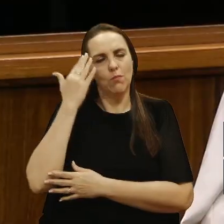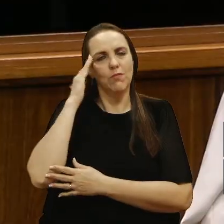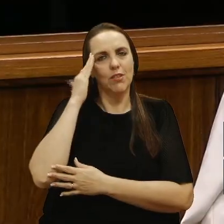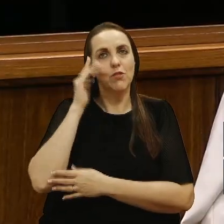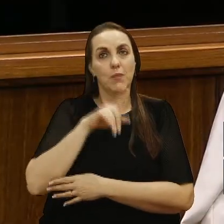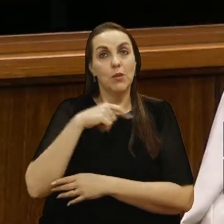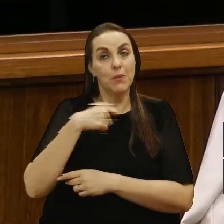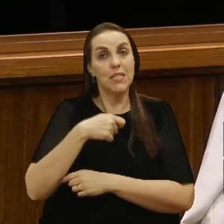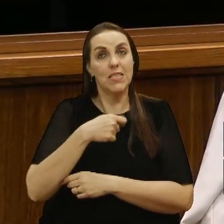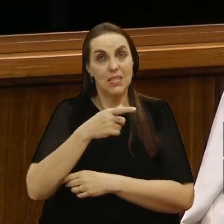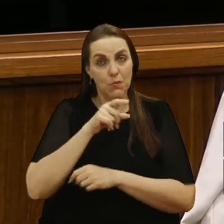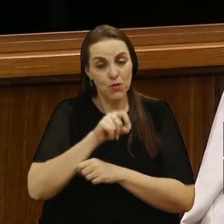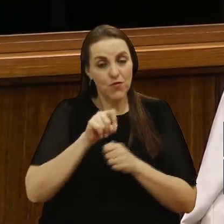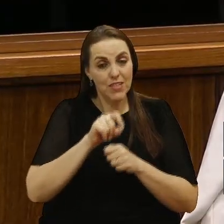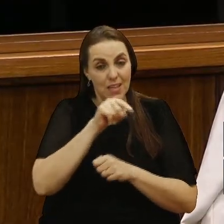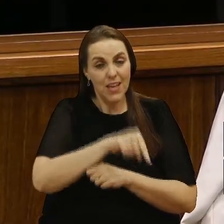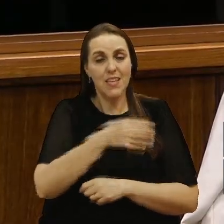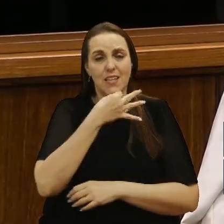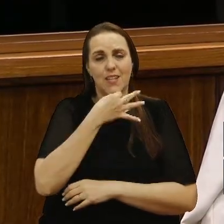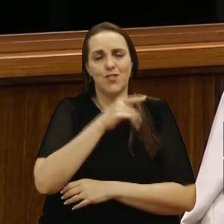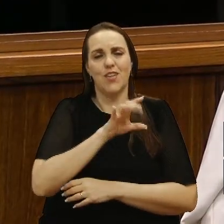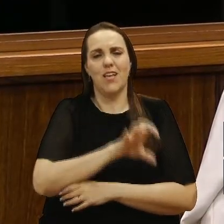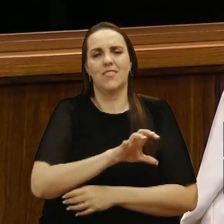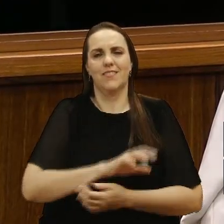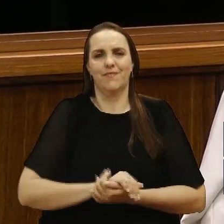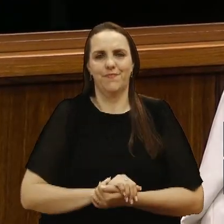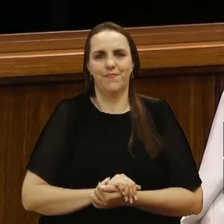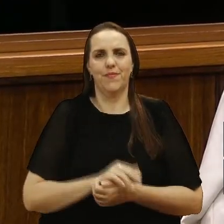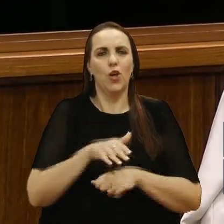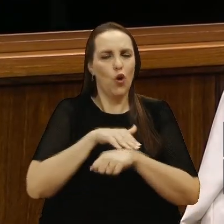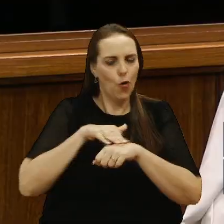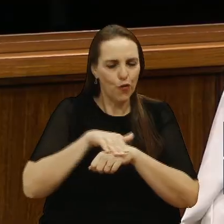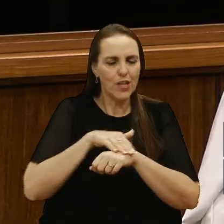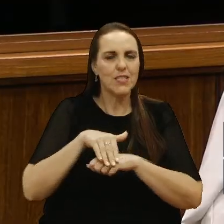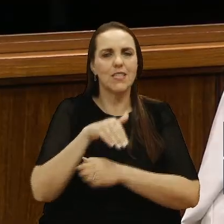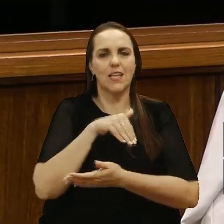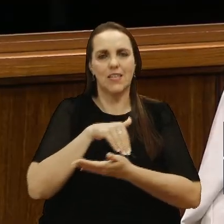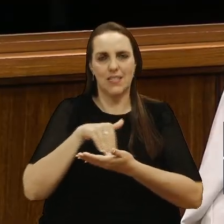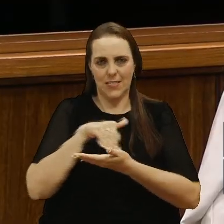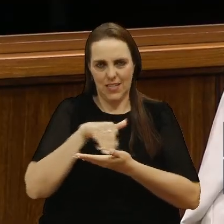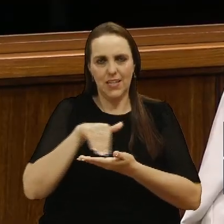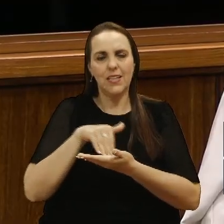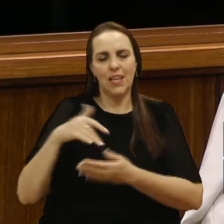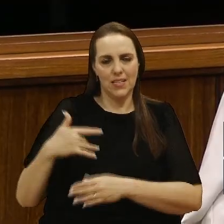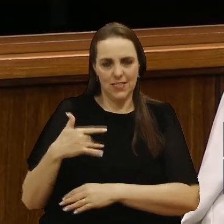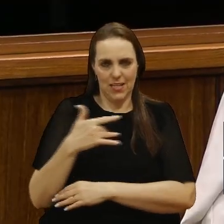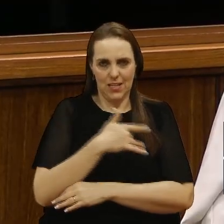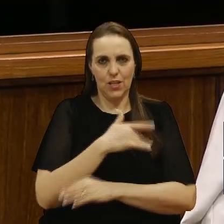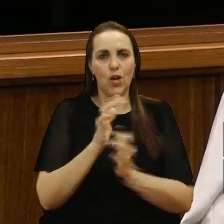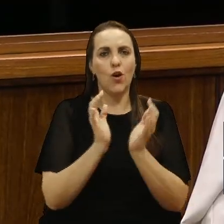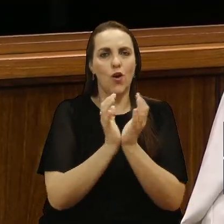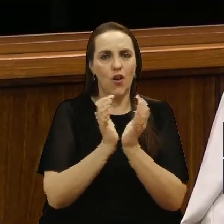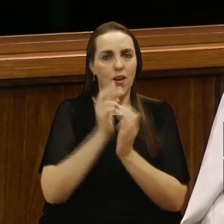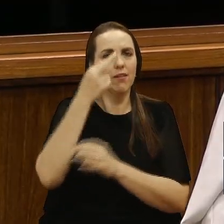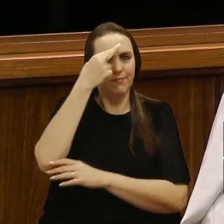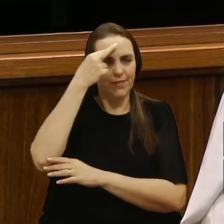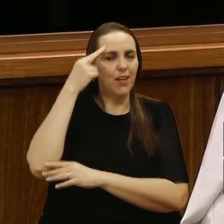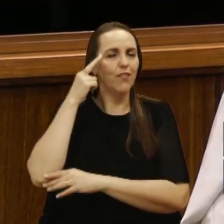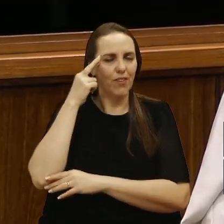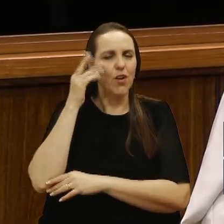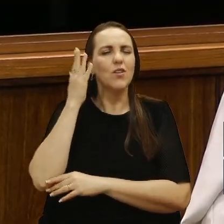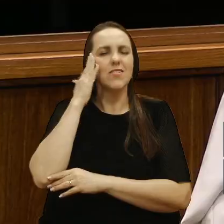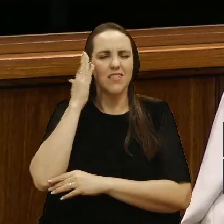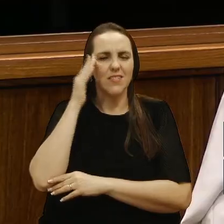isso que nós precisamos em Caxias do Sul. E, conversando com o secretário de Saúde, nosso colega Rafael Bueno, sei que